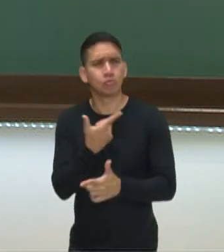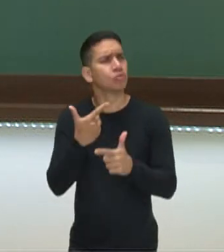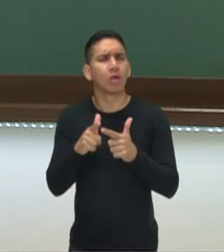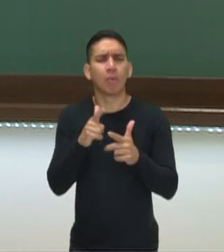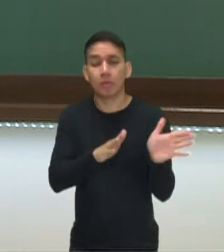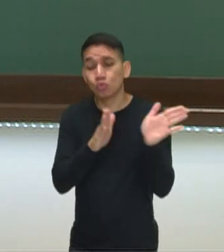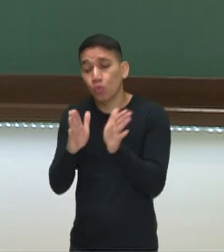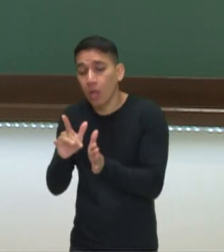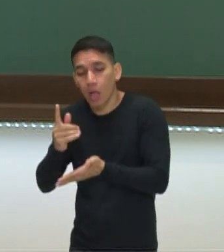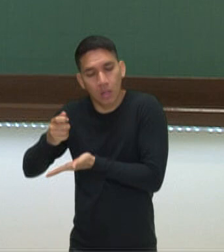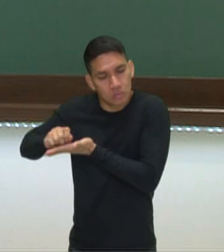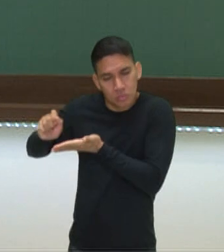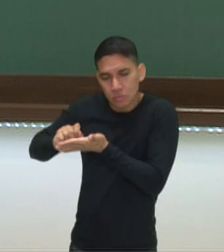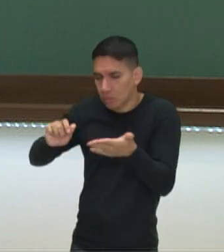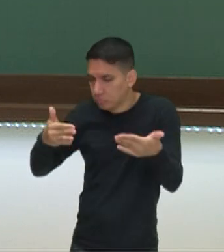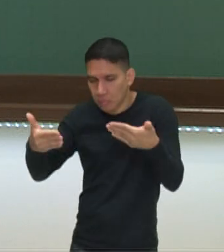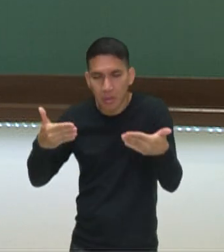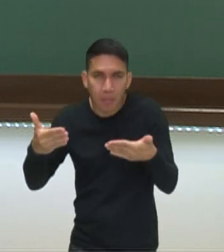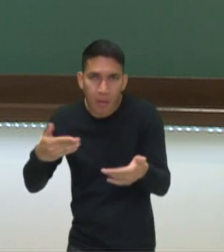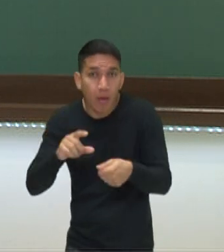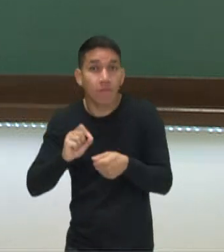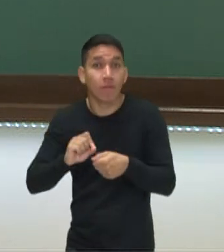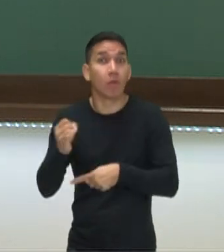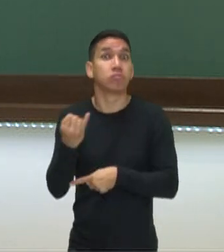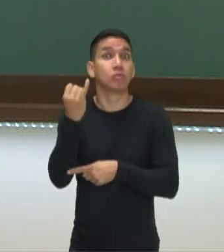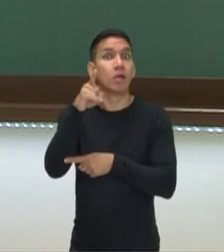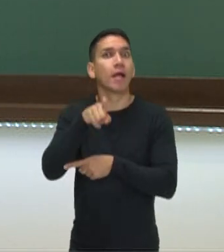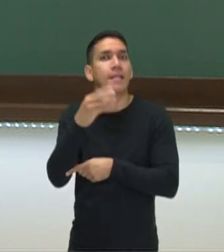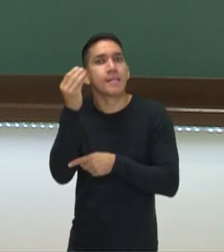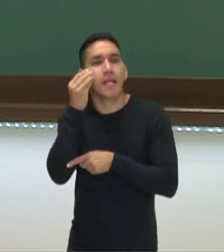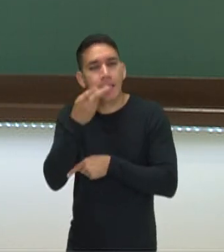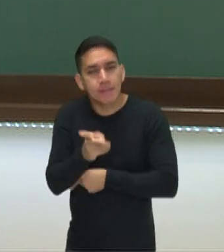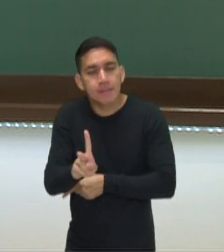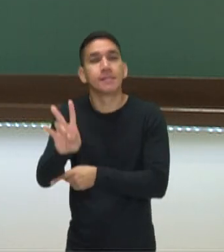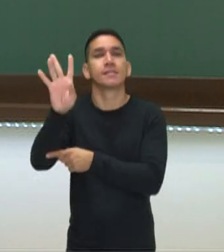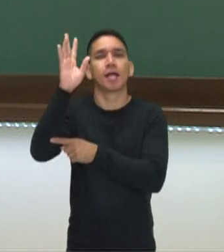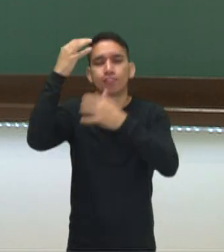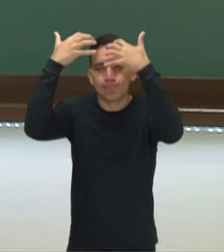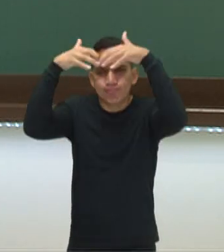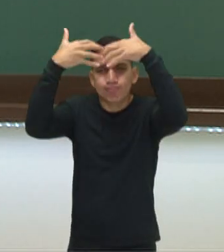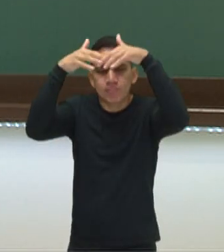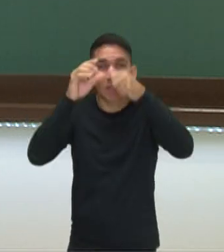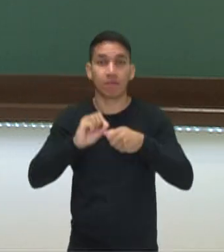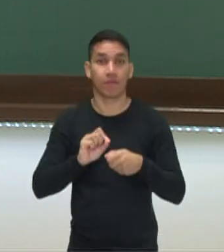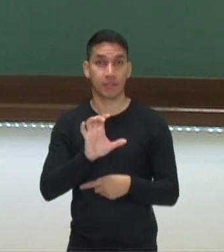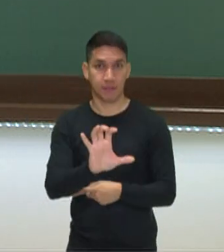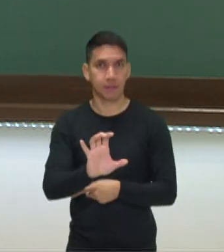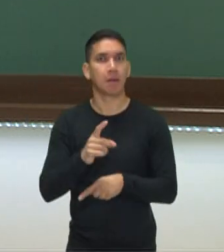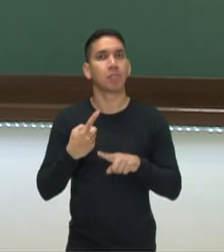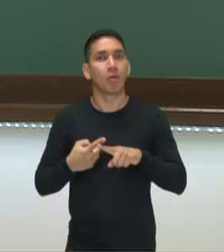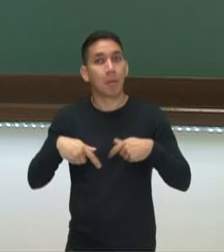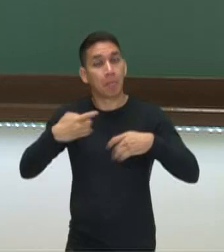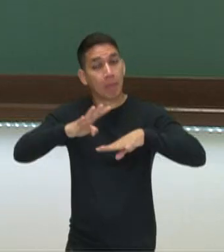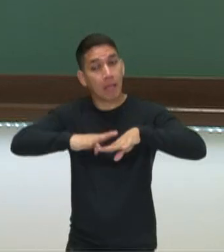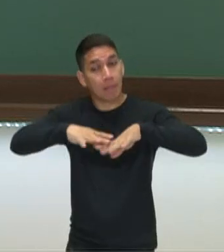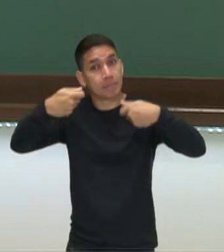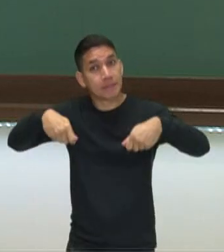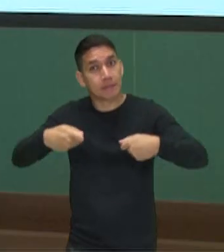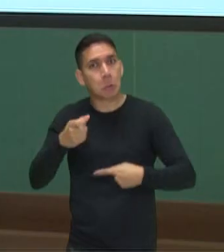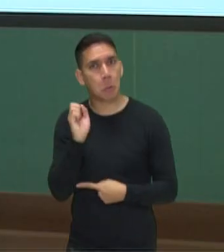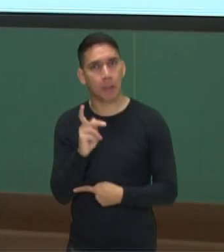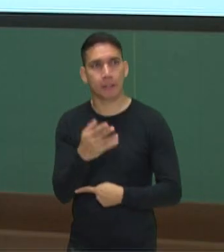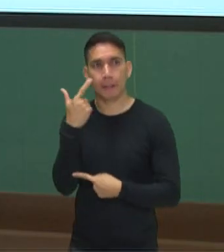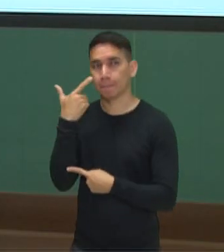do ladinho. Não tem problema não. O importante é você tentar exercitar sempre. Matemática tem que exercitar. Tá legal? Pra frente.